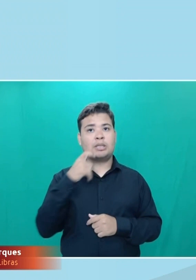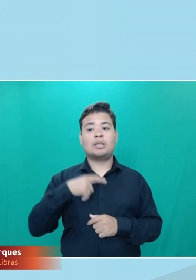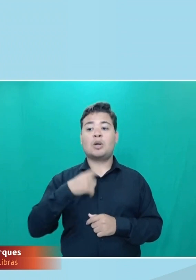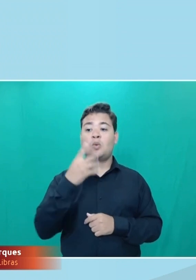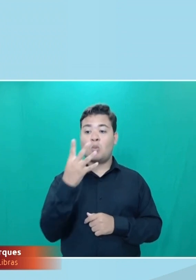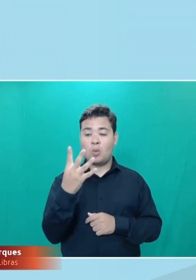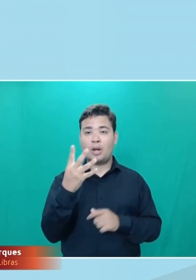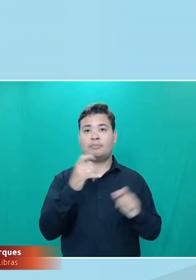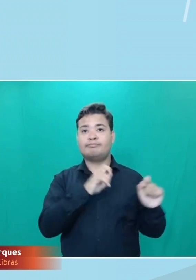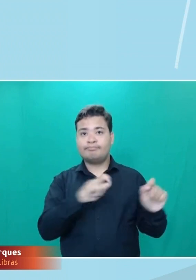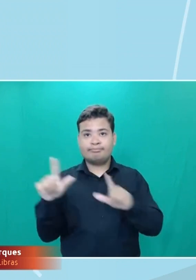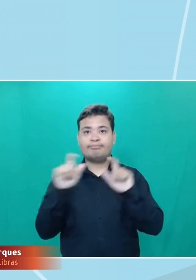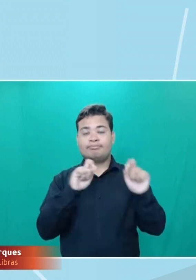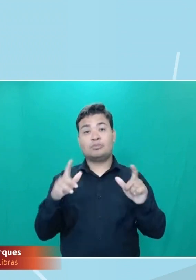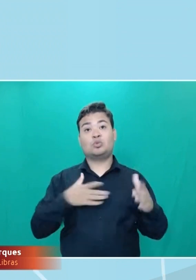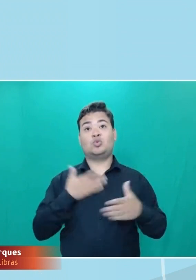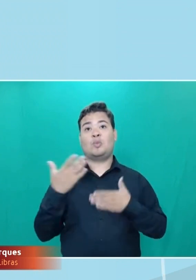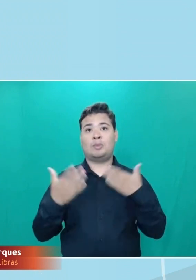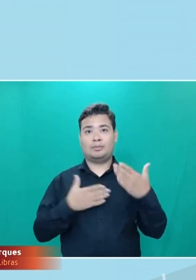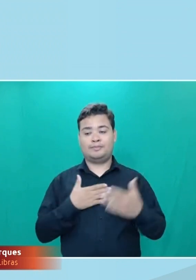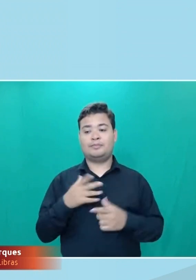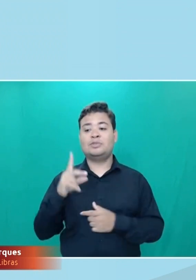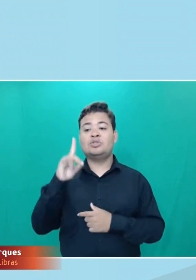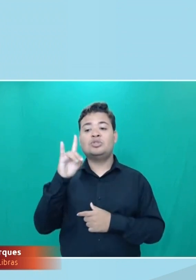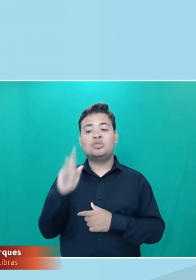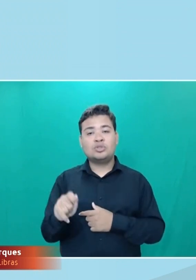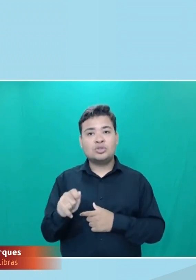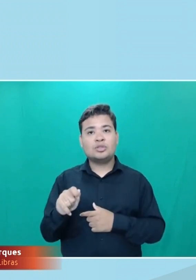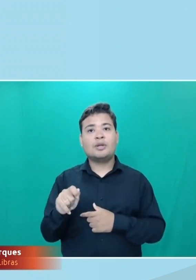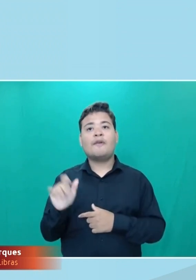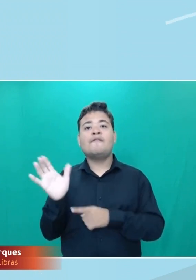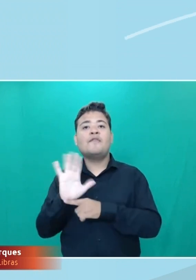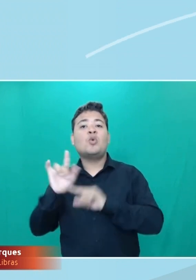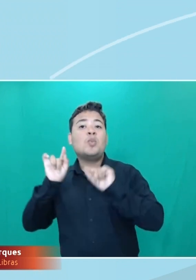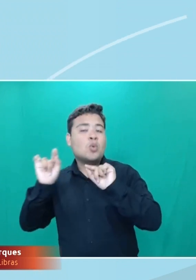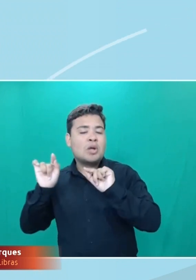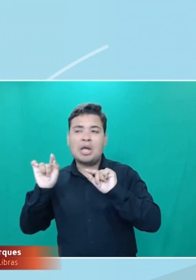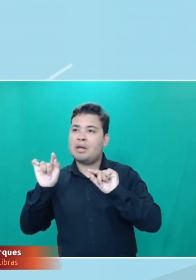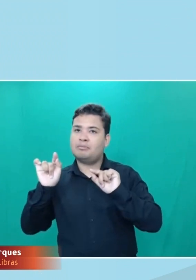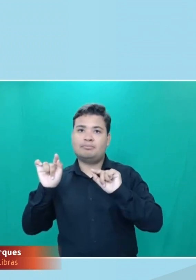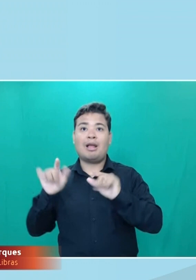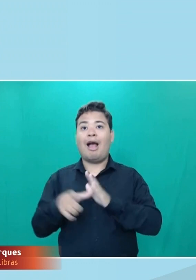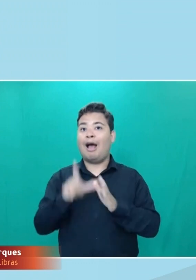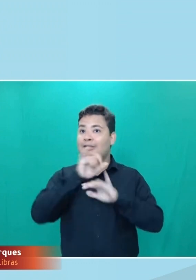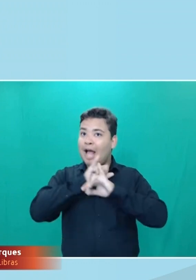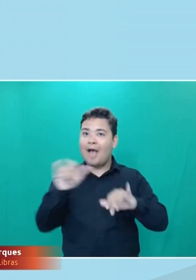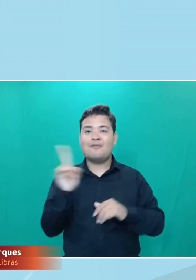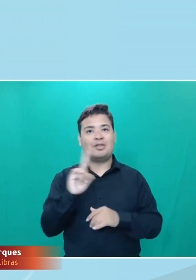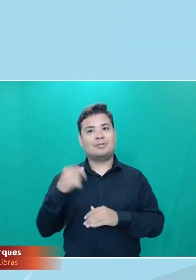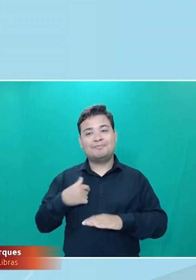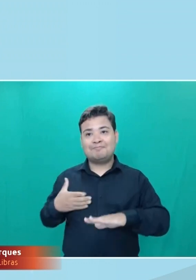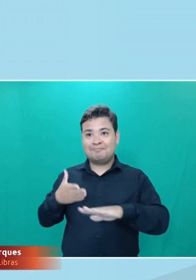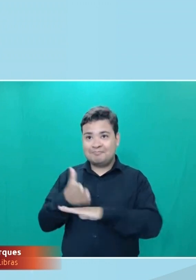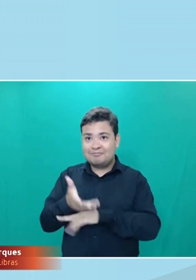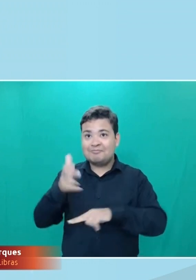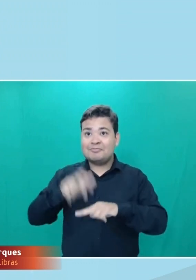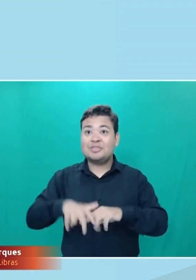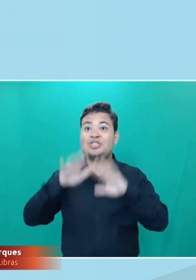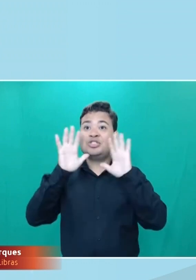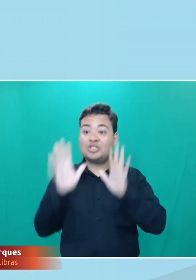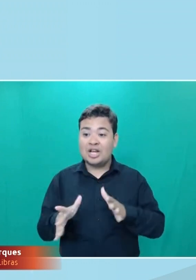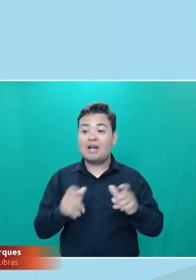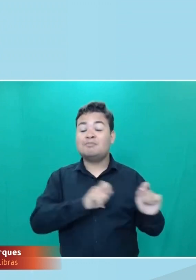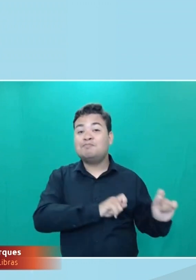surpresa. Nos dias, os filmes só serão revelados no momento da sessão. Então, você tem que contar com a sorte